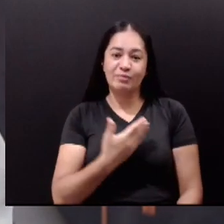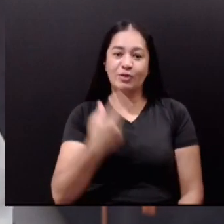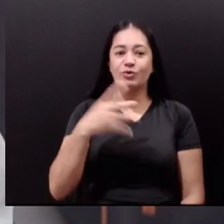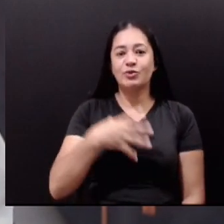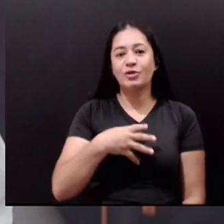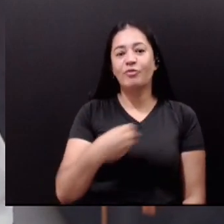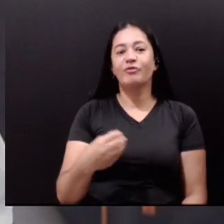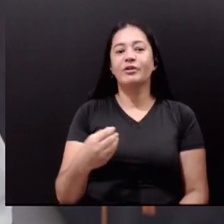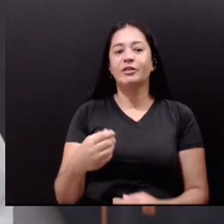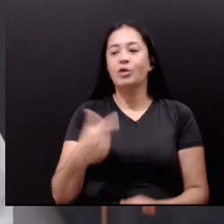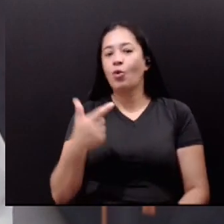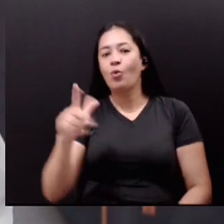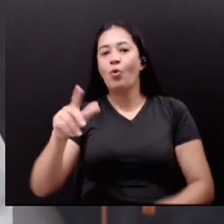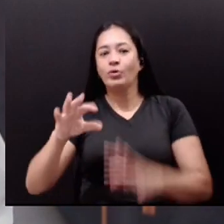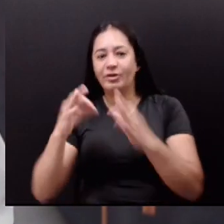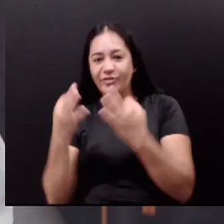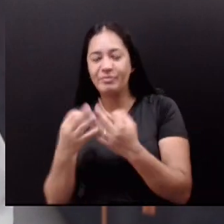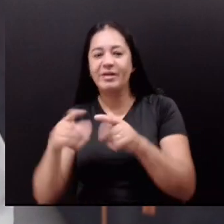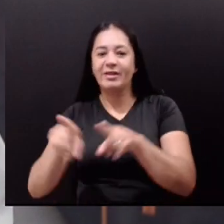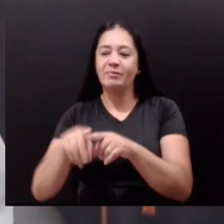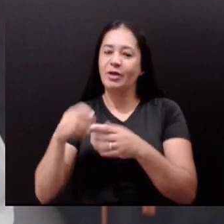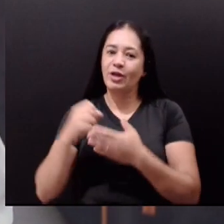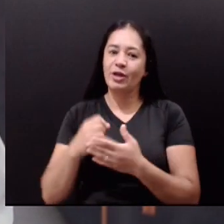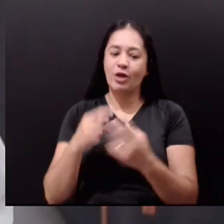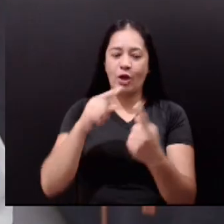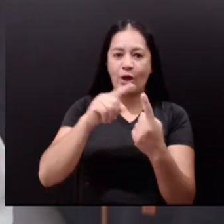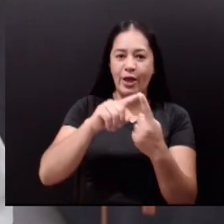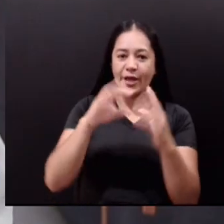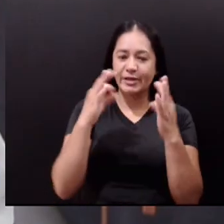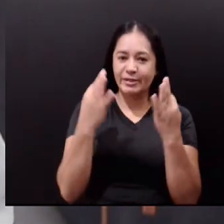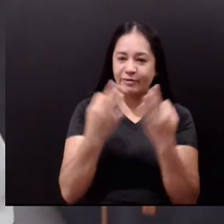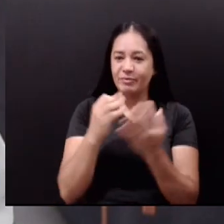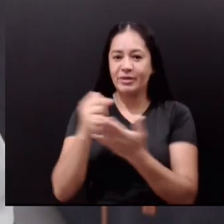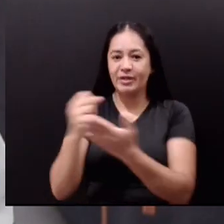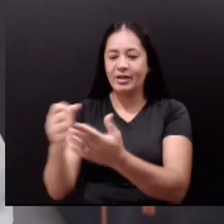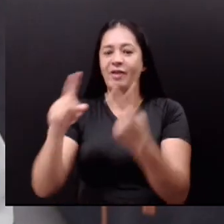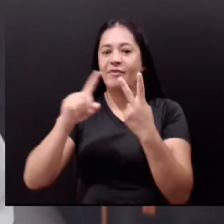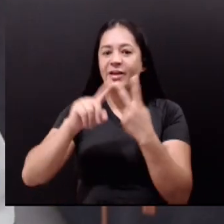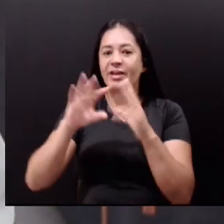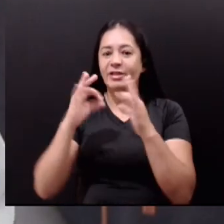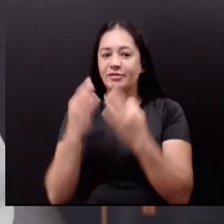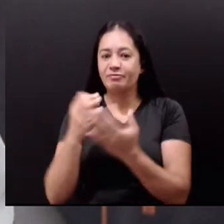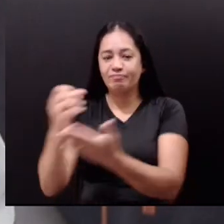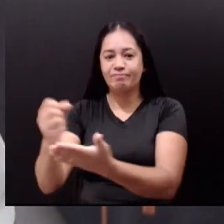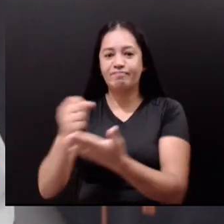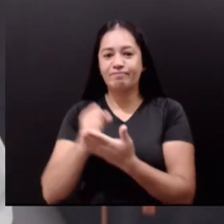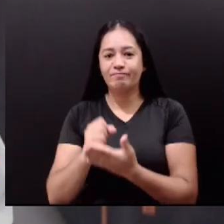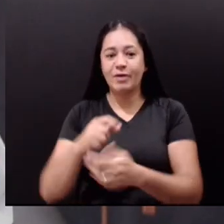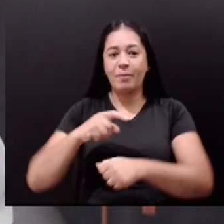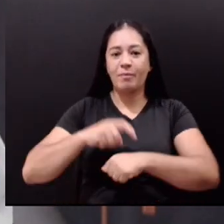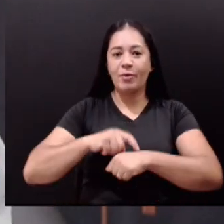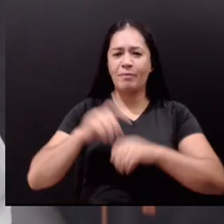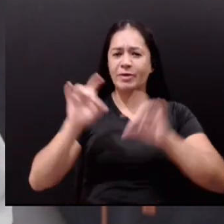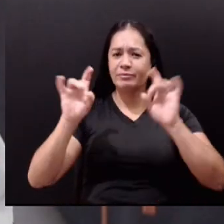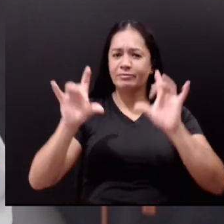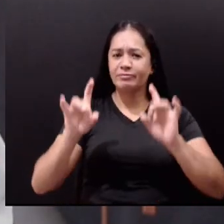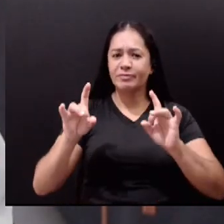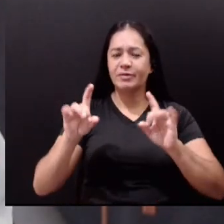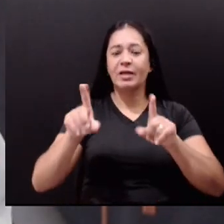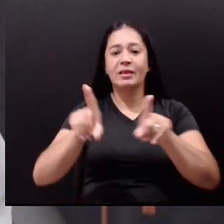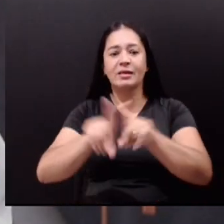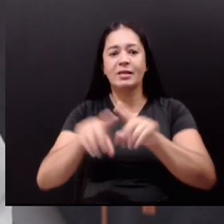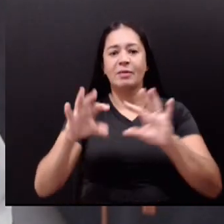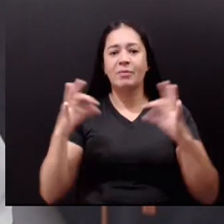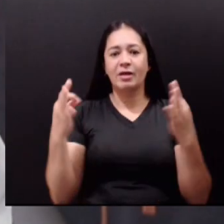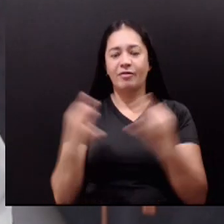que vai buscar, né, são momentos realmente preciosos. E a integração familiar, né, nós temos: "Ah, mas eu